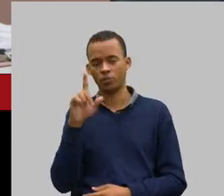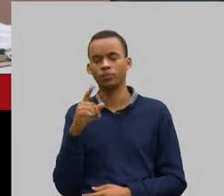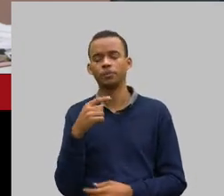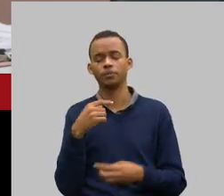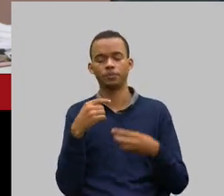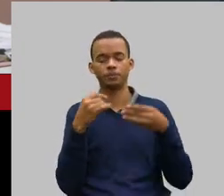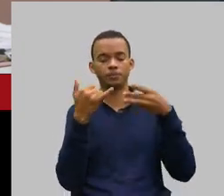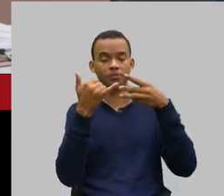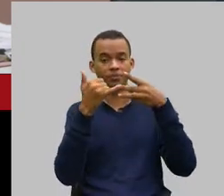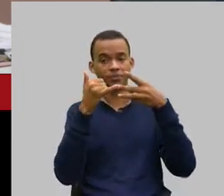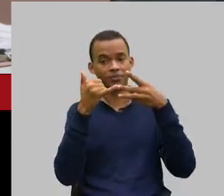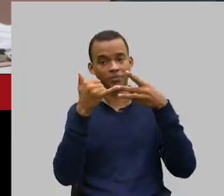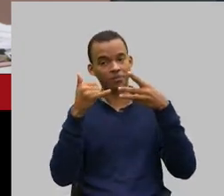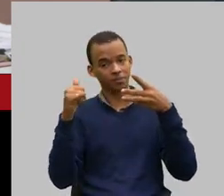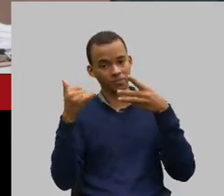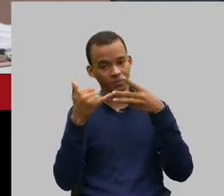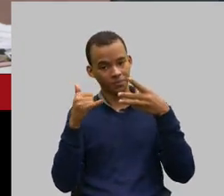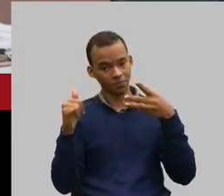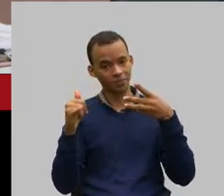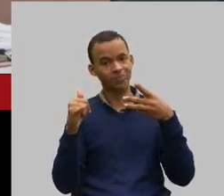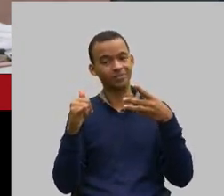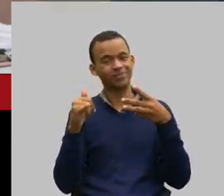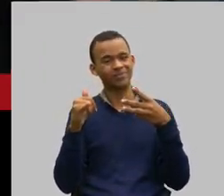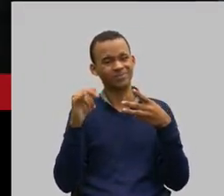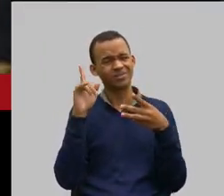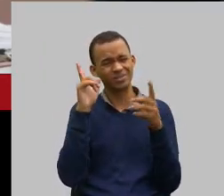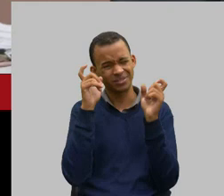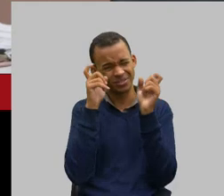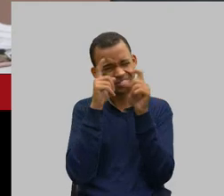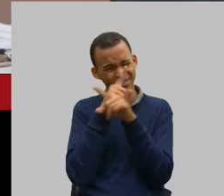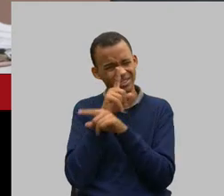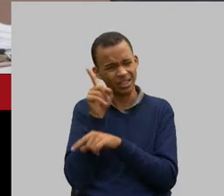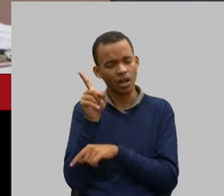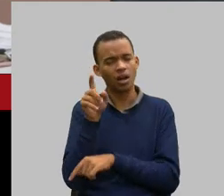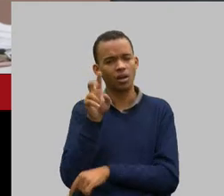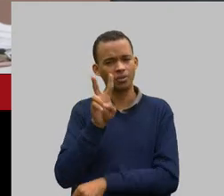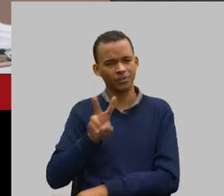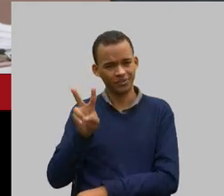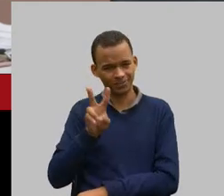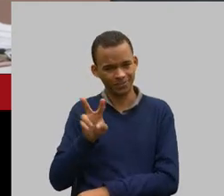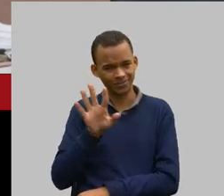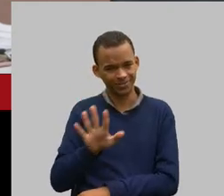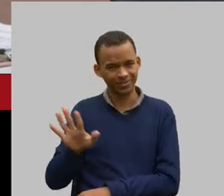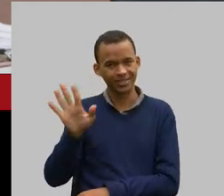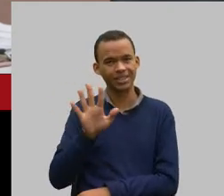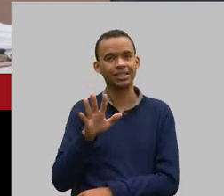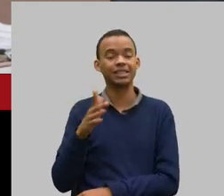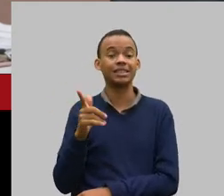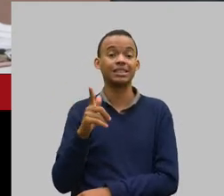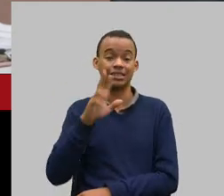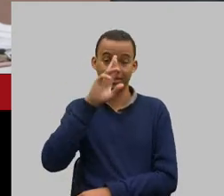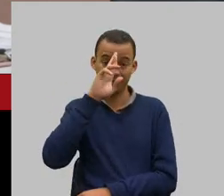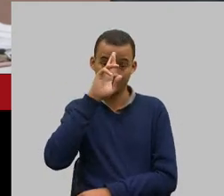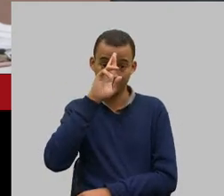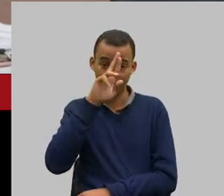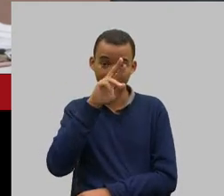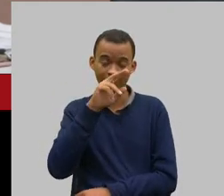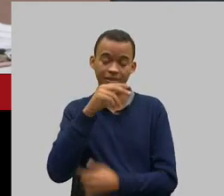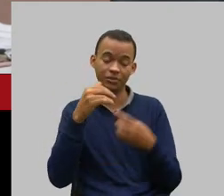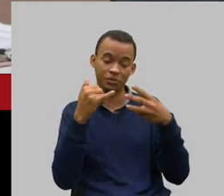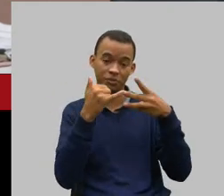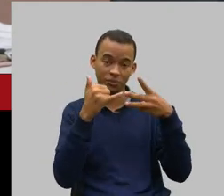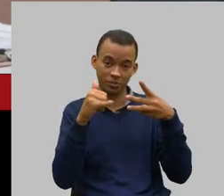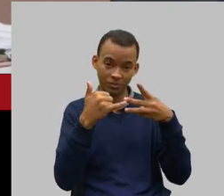hoje da nossa região ainda é a semig por mais que o presidente Reinaldo tenha feito um trabalho muito grande inclusive nos